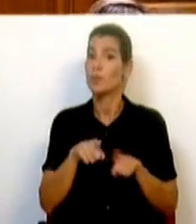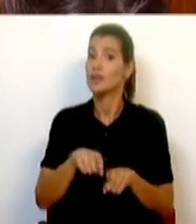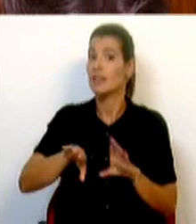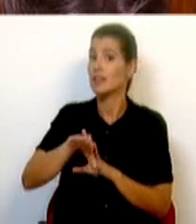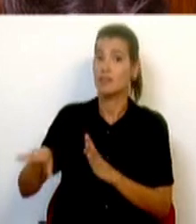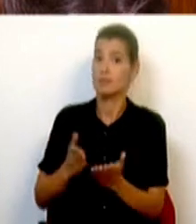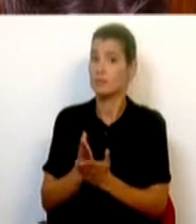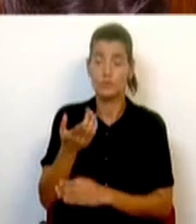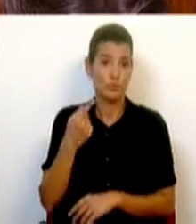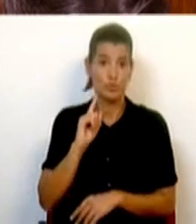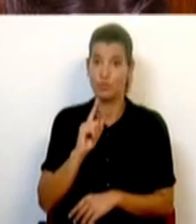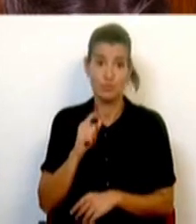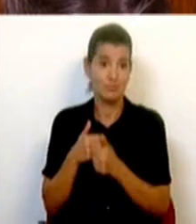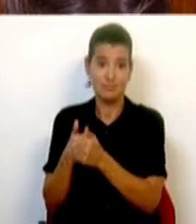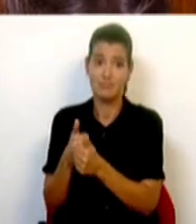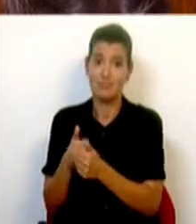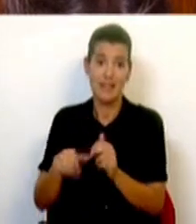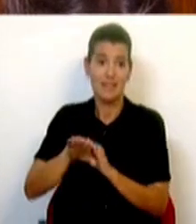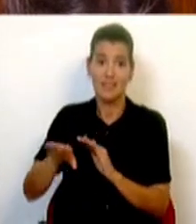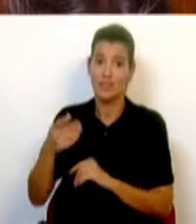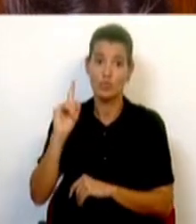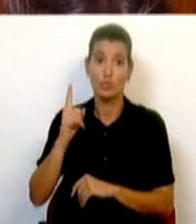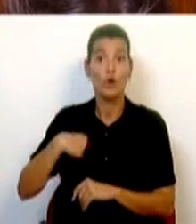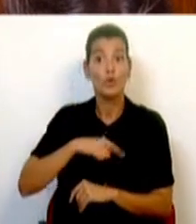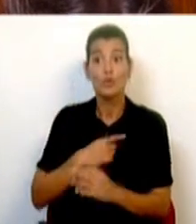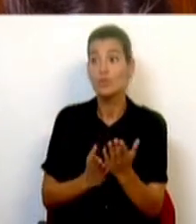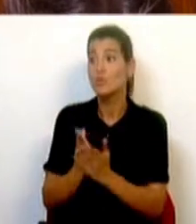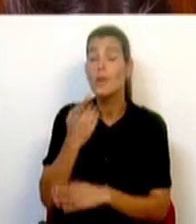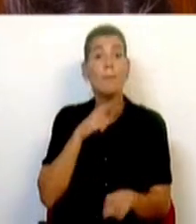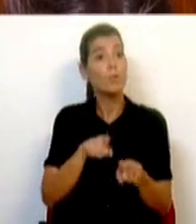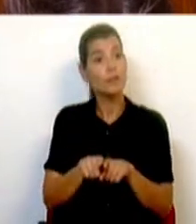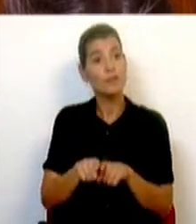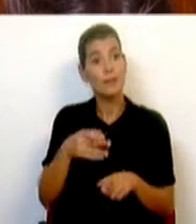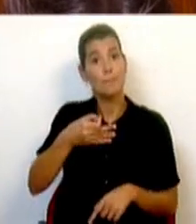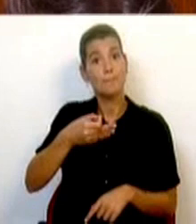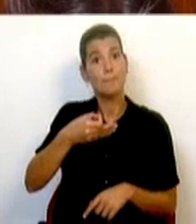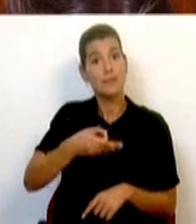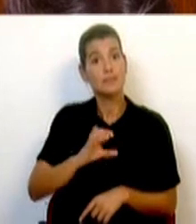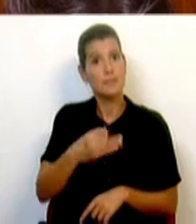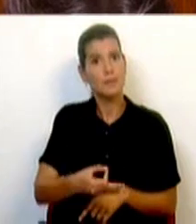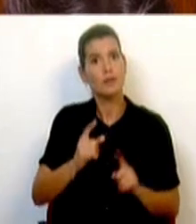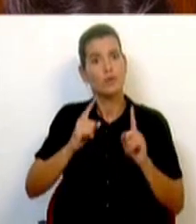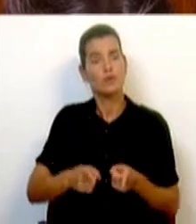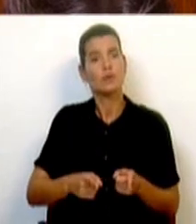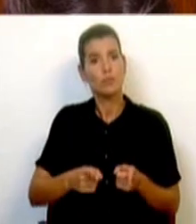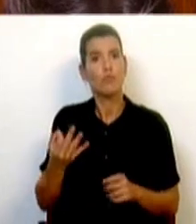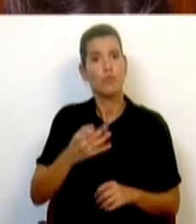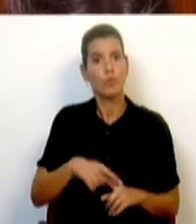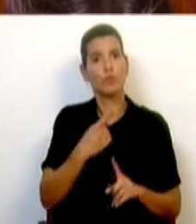direita, nem perseguimos a política direita. Nós damos continuidade à política que com o PCP iniciámos